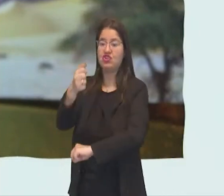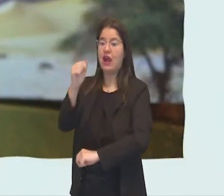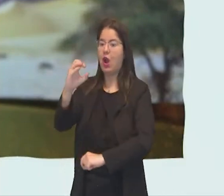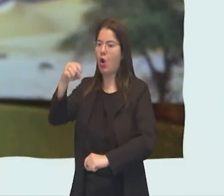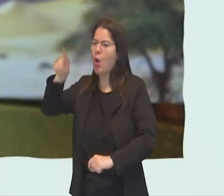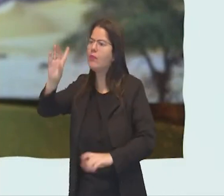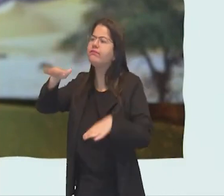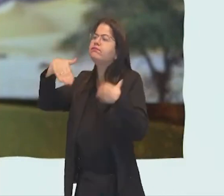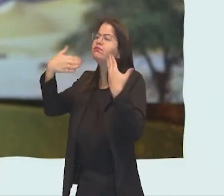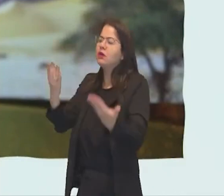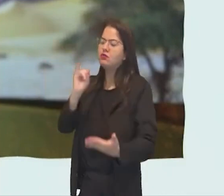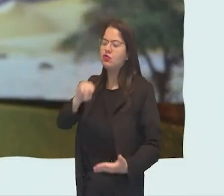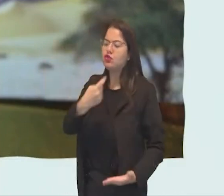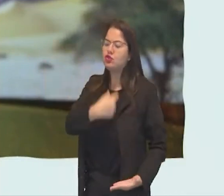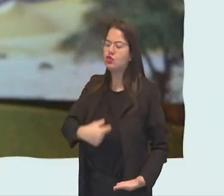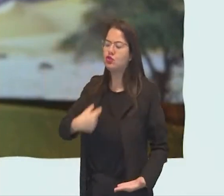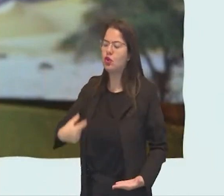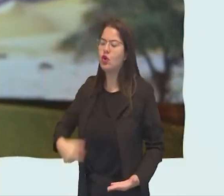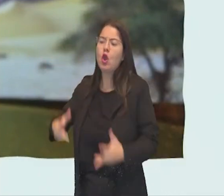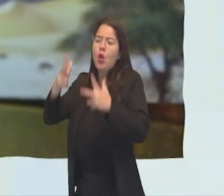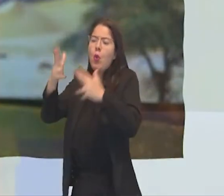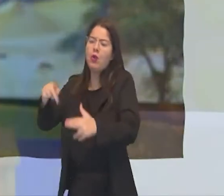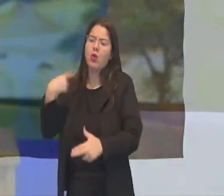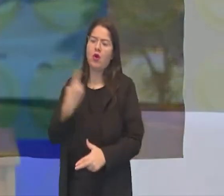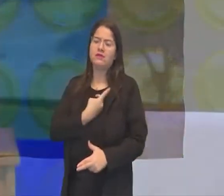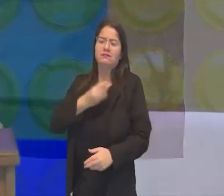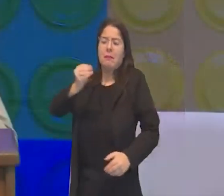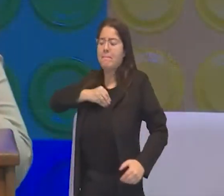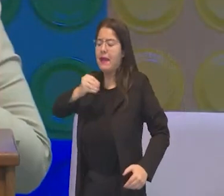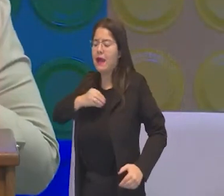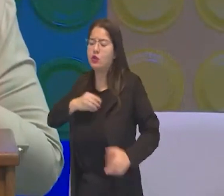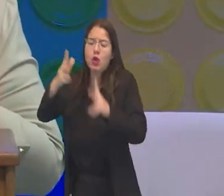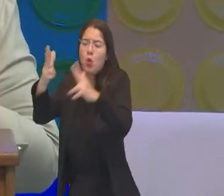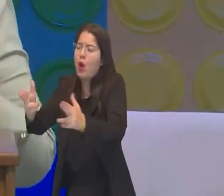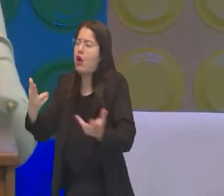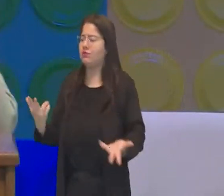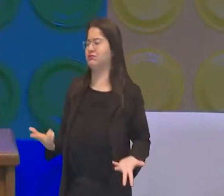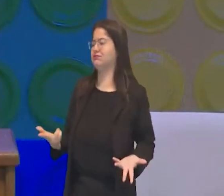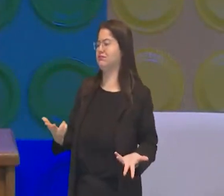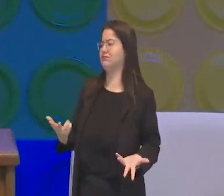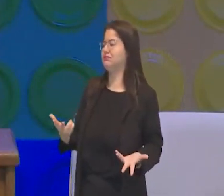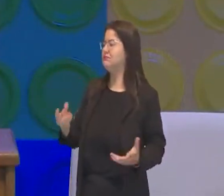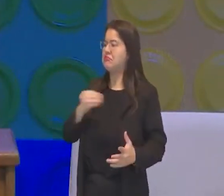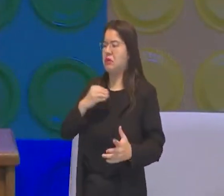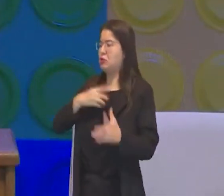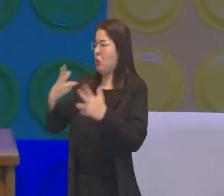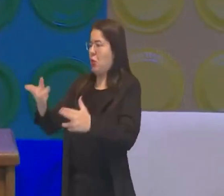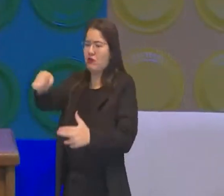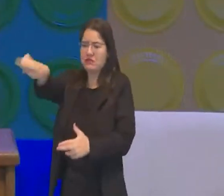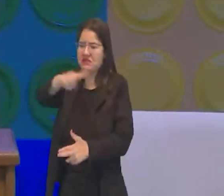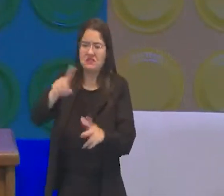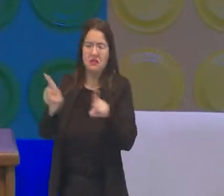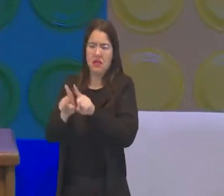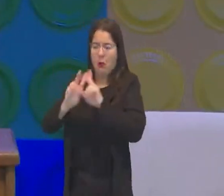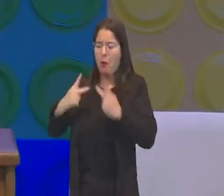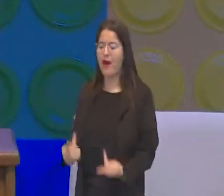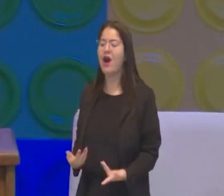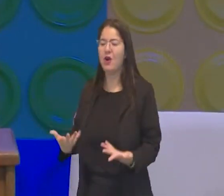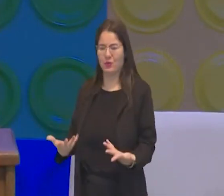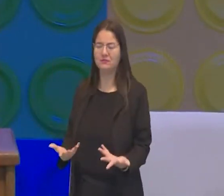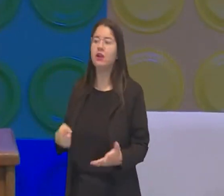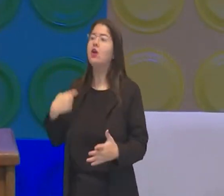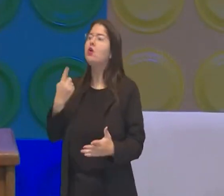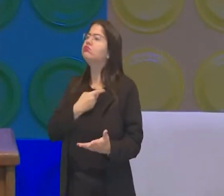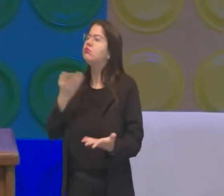José, ele era gente como a gente, pecador igual a mim, pecador igual a você. E a gente